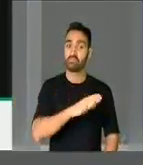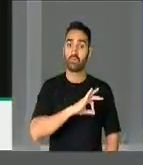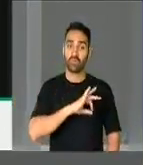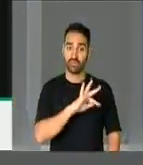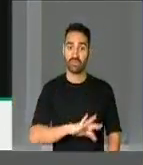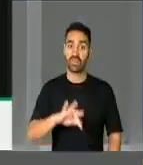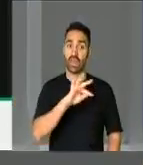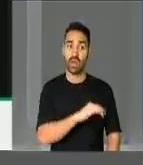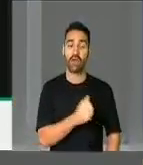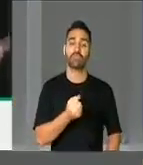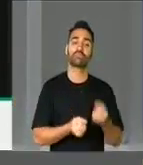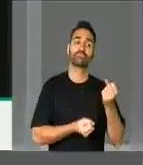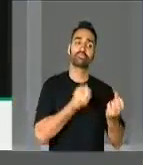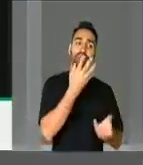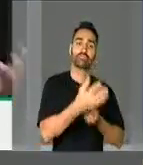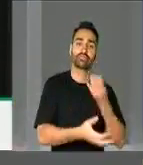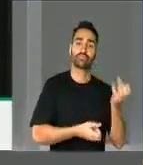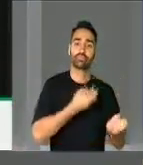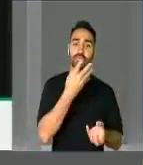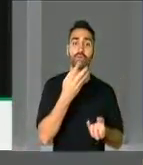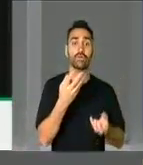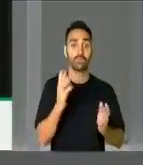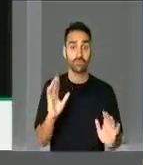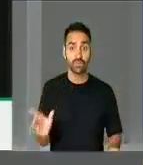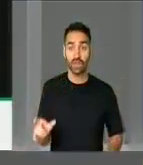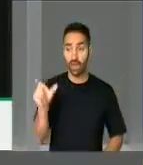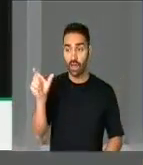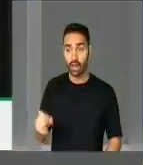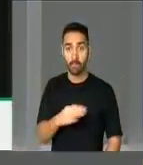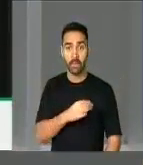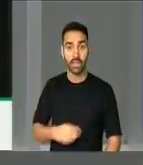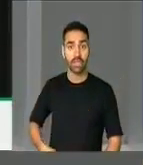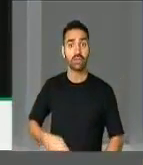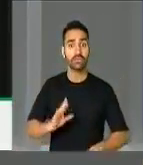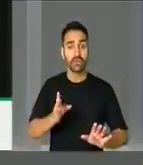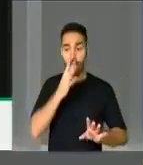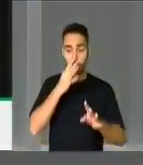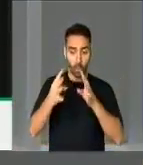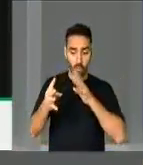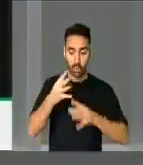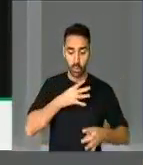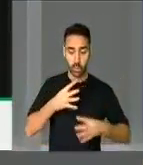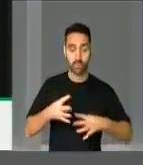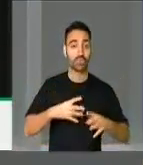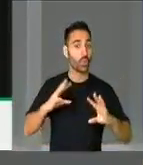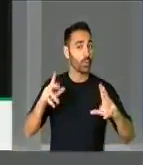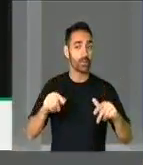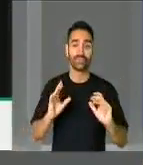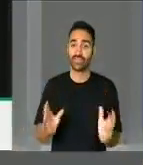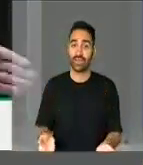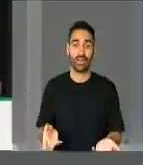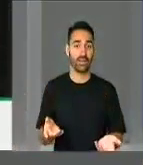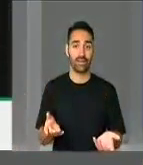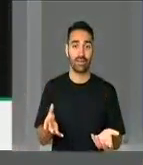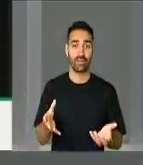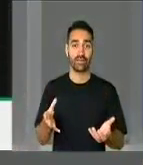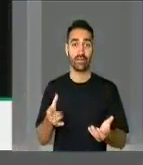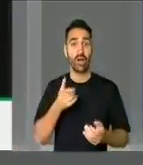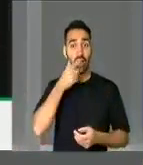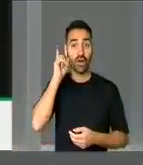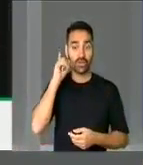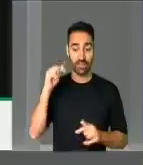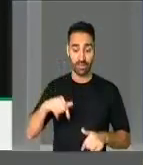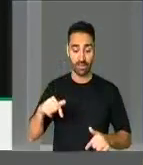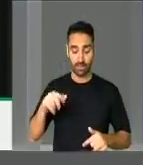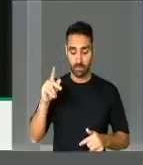seus ministros, na sua maioria, denunciados, e o governo sem rumo, a base se acabando. Ontem mesmo aqui nessa